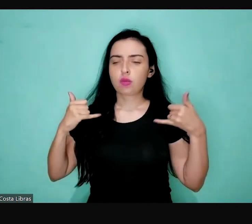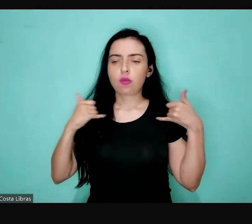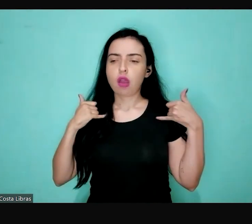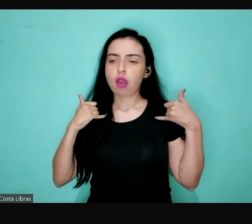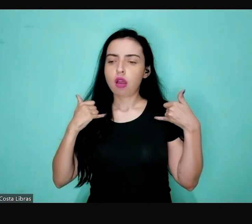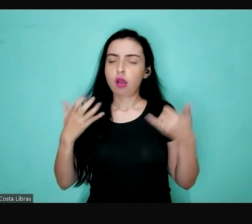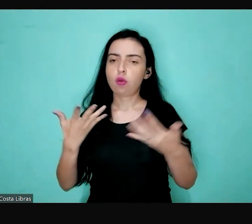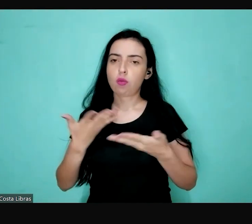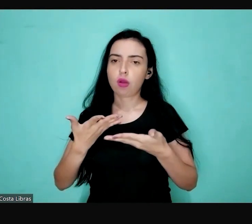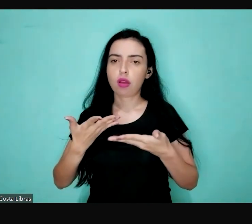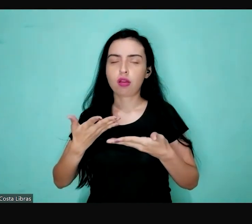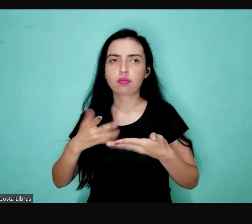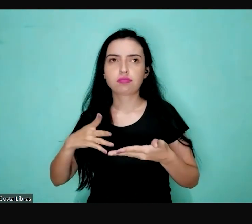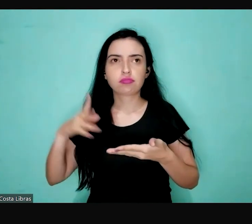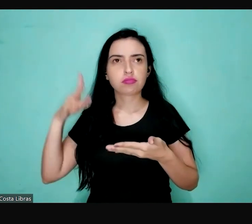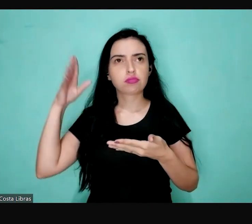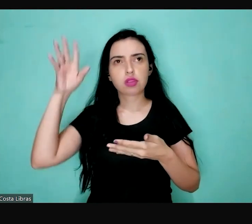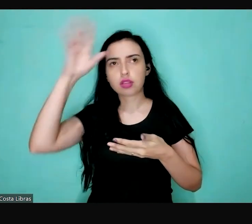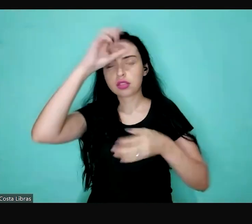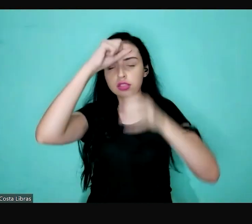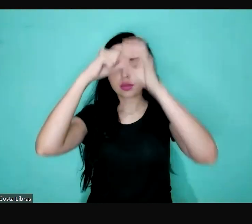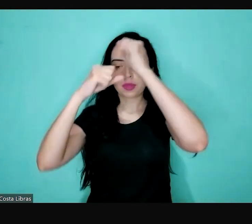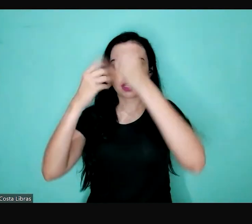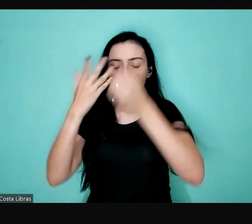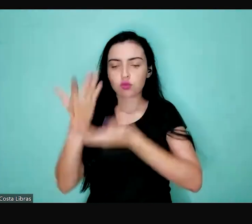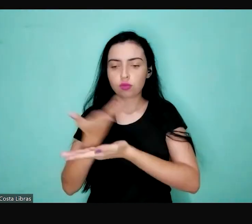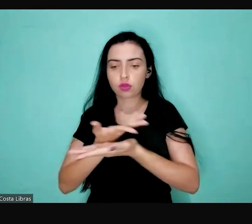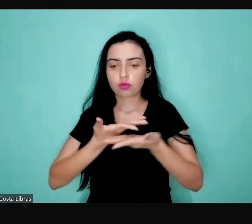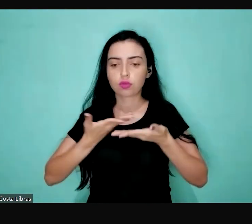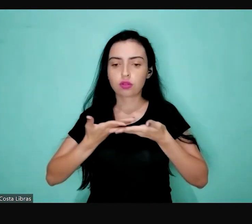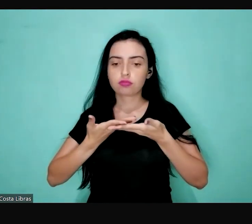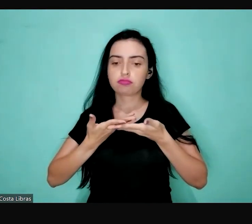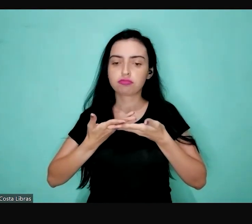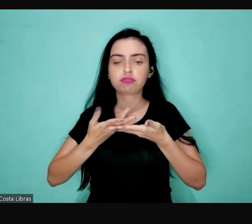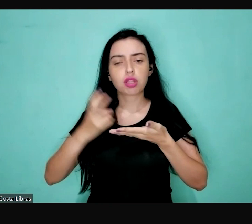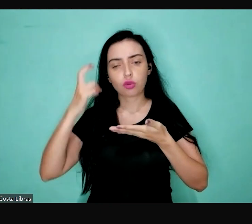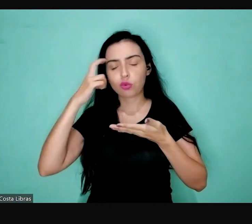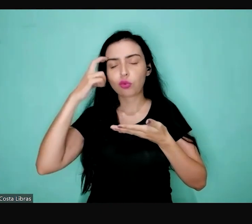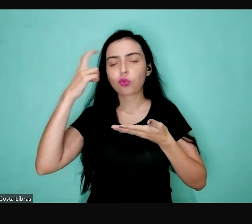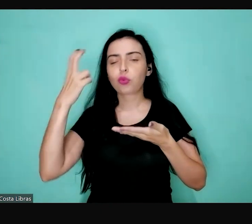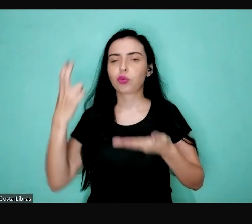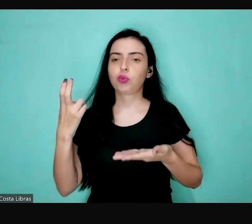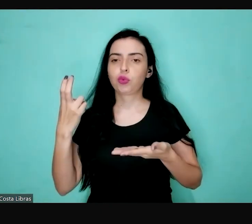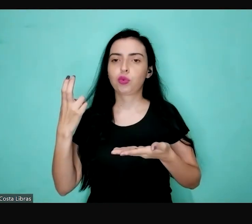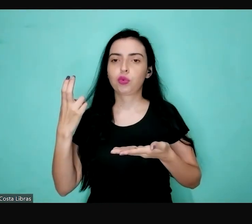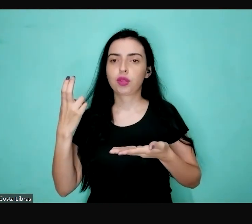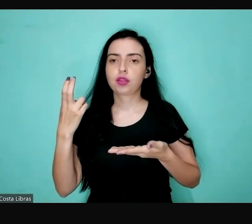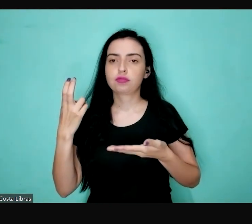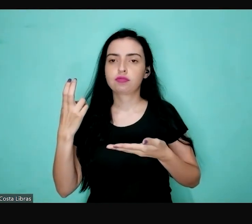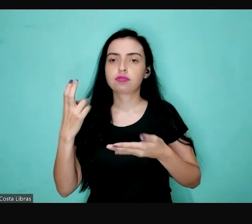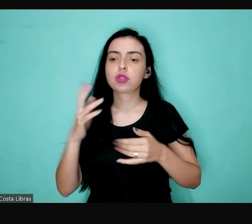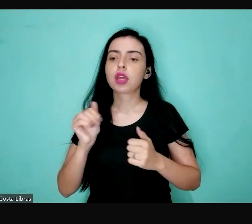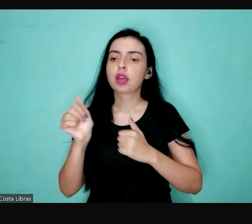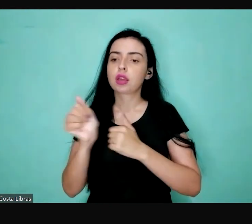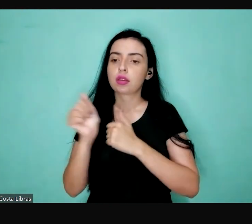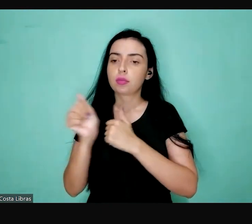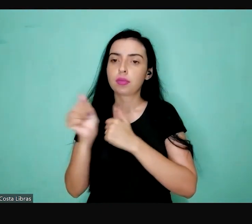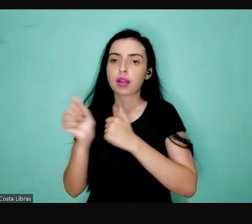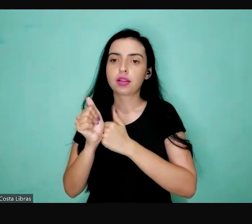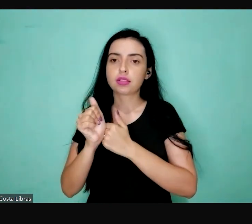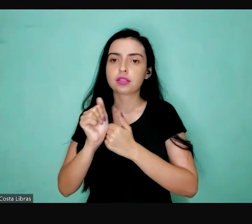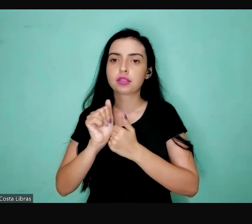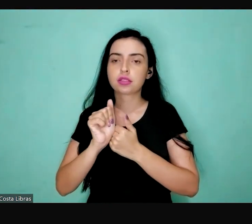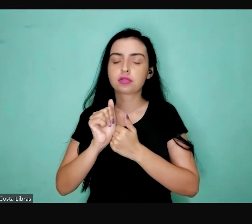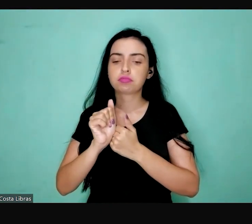a esse esplêndido patrimônio cultural que sempre nos guia na interpretação do